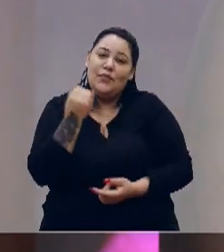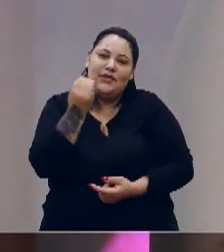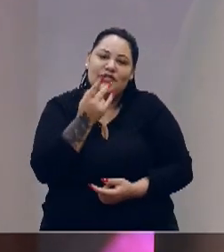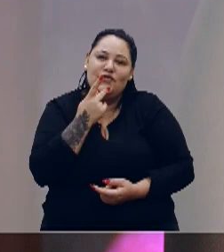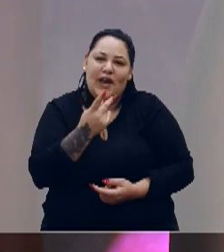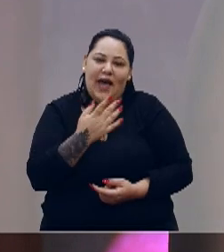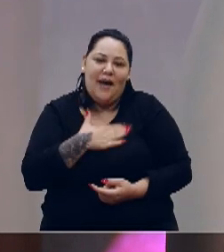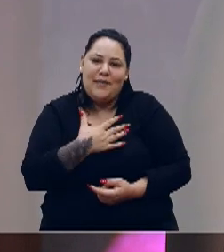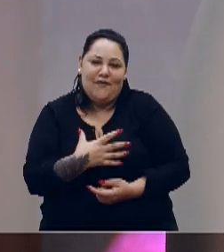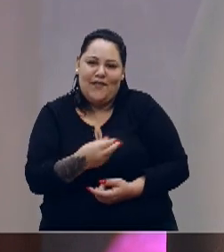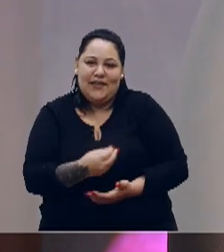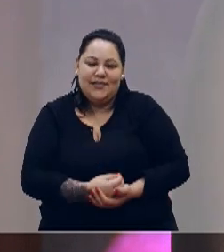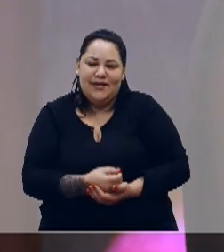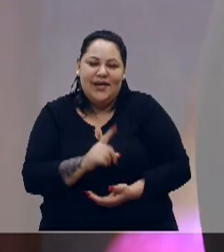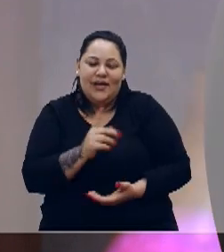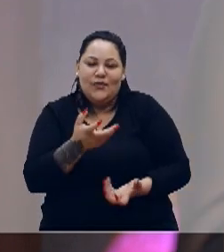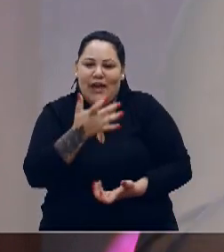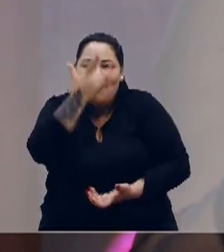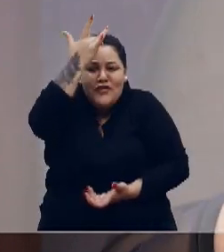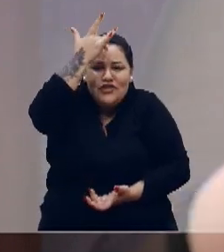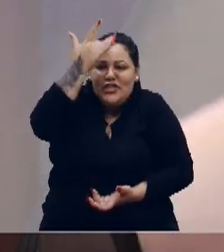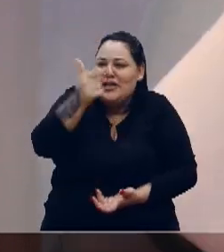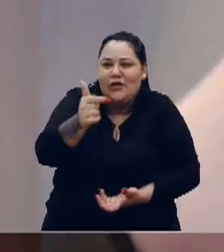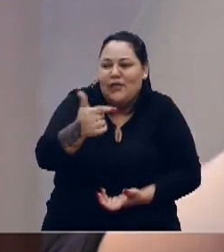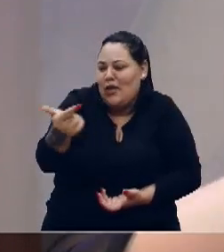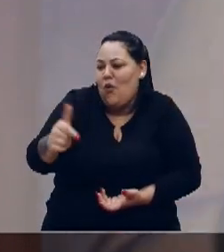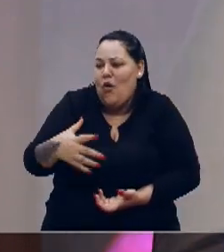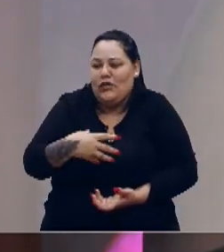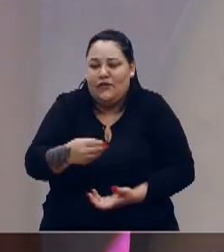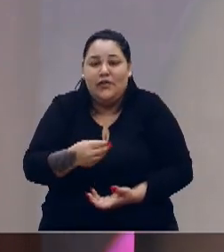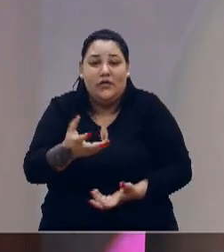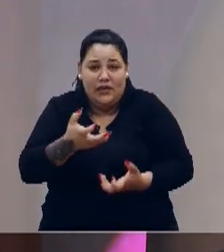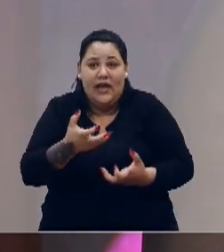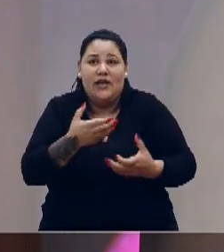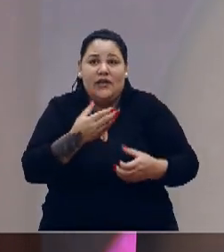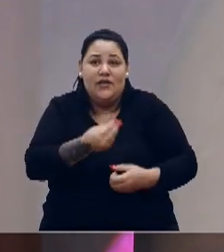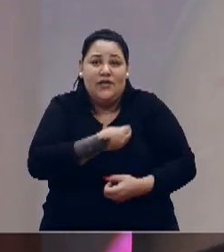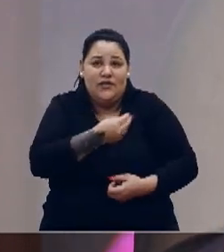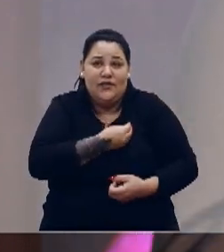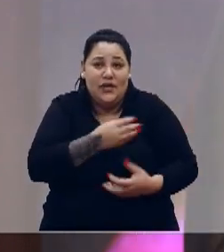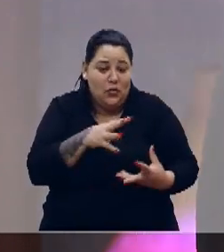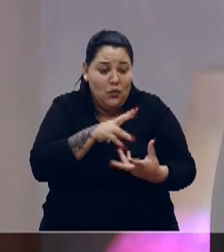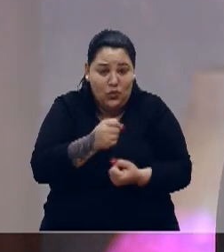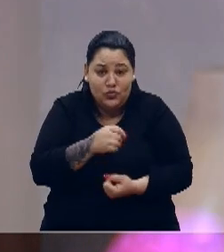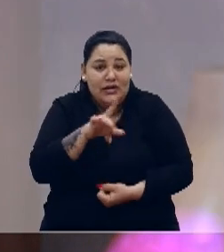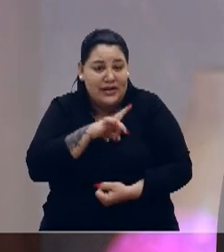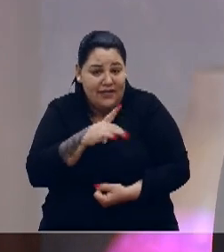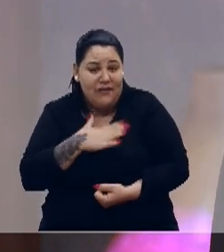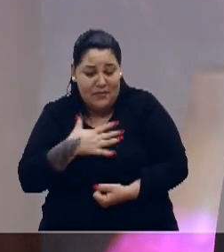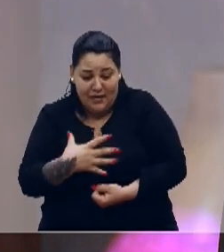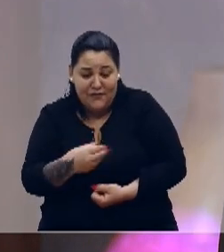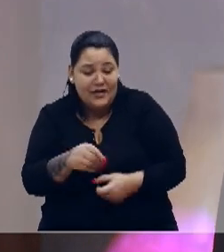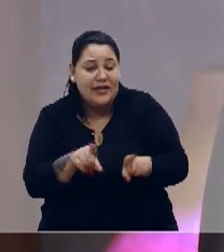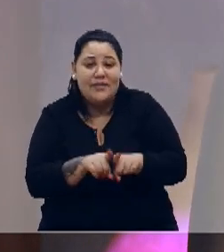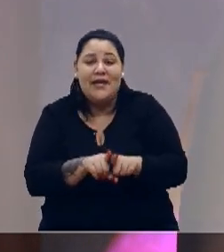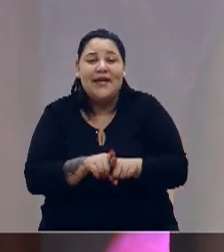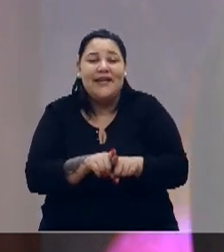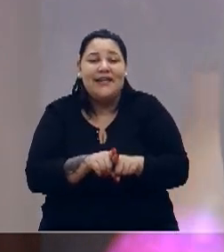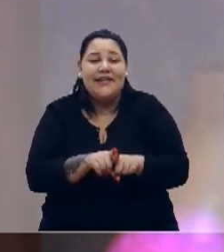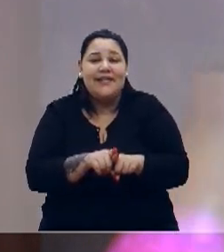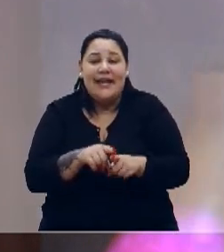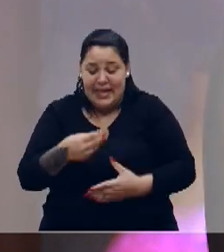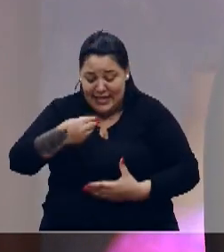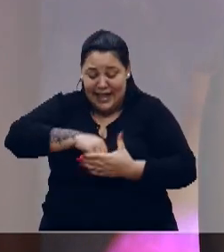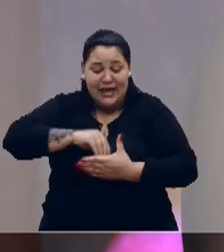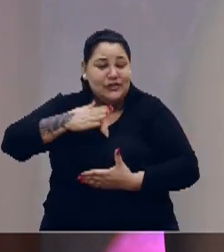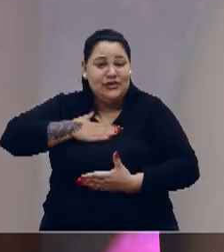quero fingir que ela nunca existiu. Eu quero viver no mundo em que ela existiu pelo tempo que ela precisou existir. E ela, dentro de mim, ela vai existir pra sempre. Então